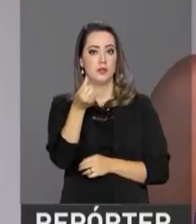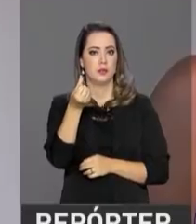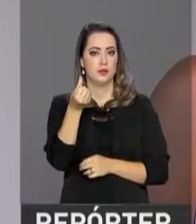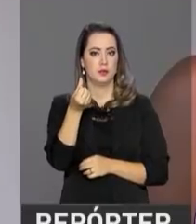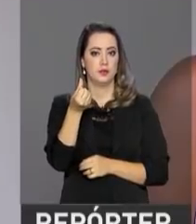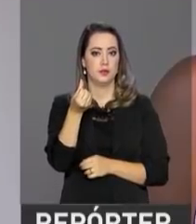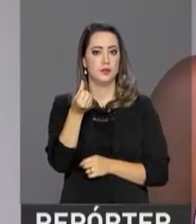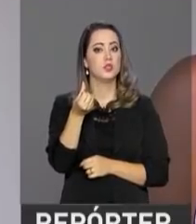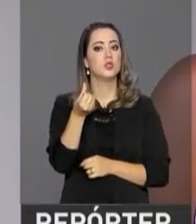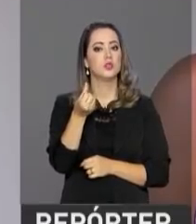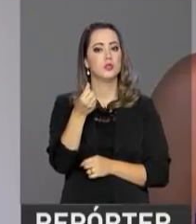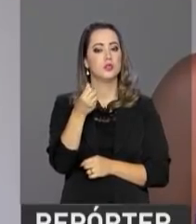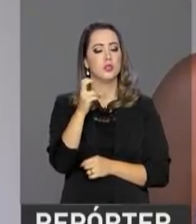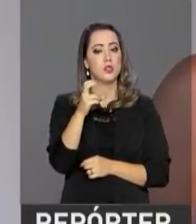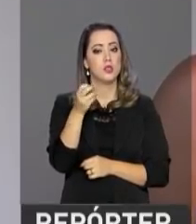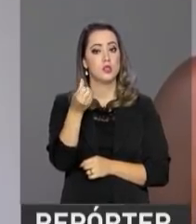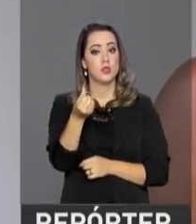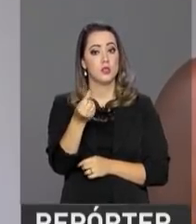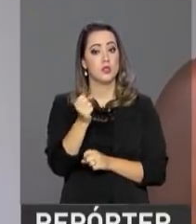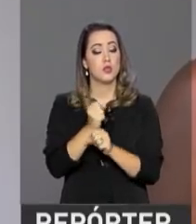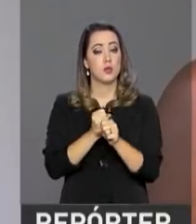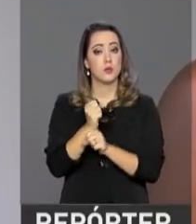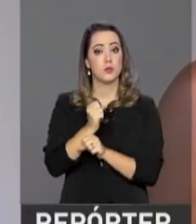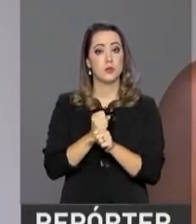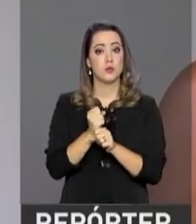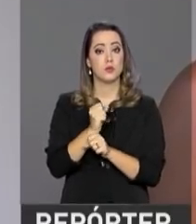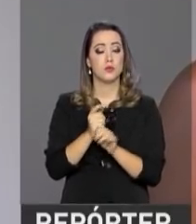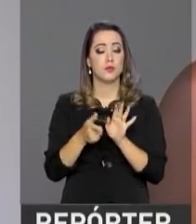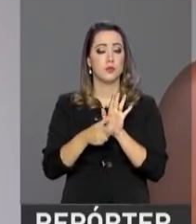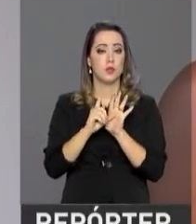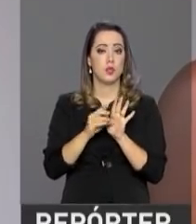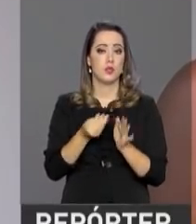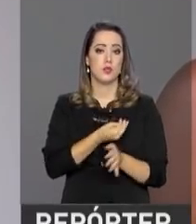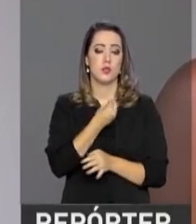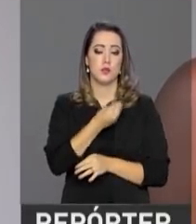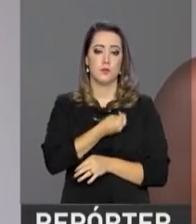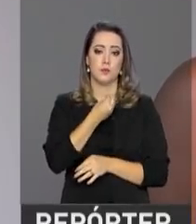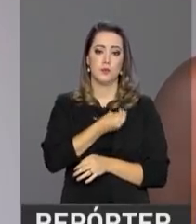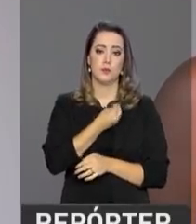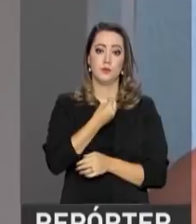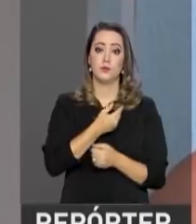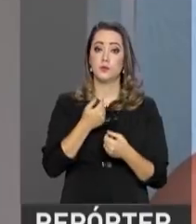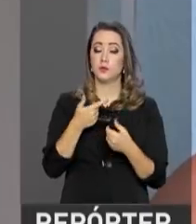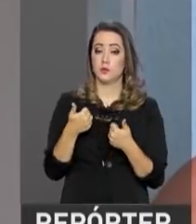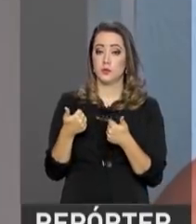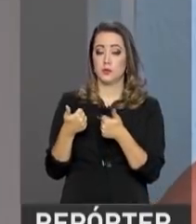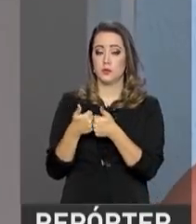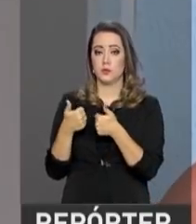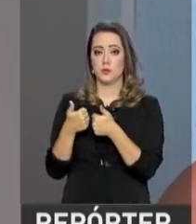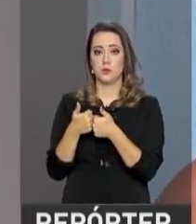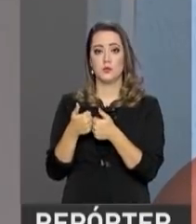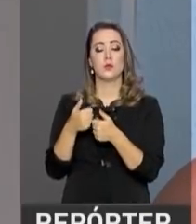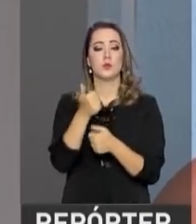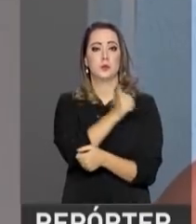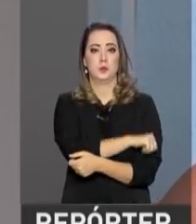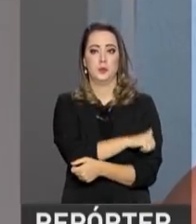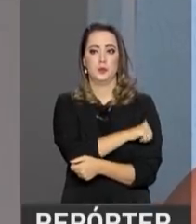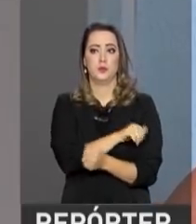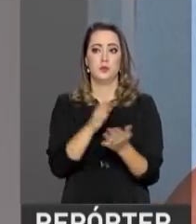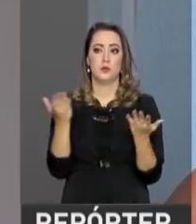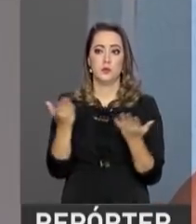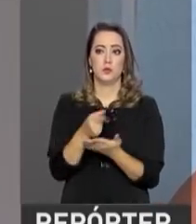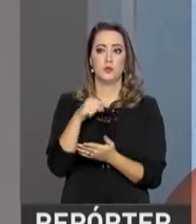na casa de parentes em nova iguaçu município a 50 quilômetros do centro do rio de janeiro agora mal pode esperar